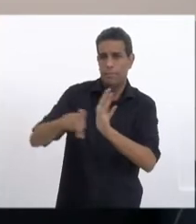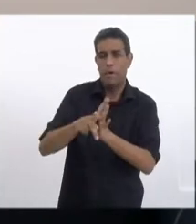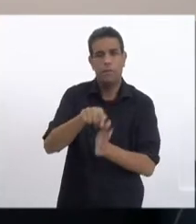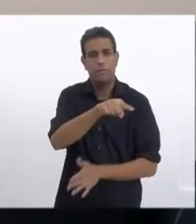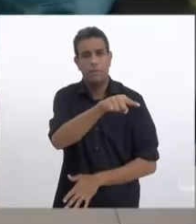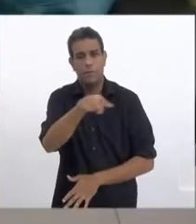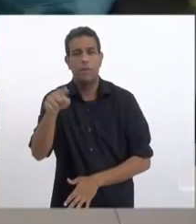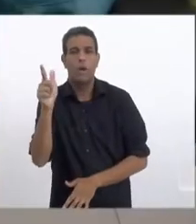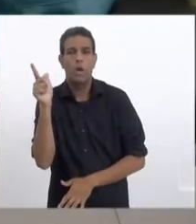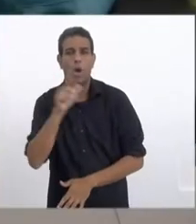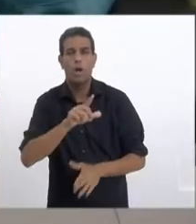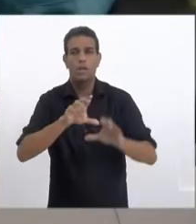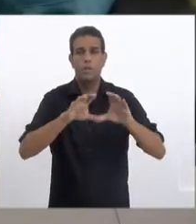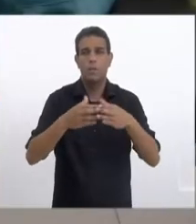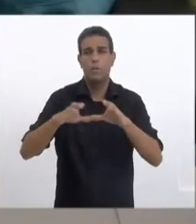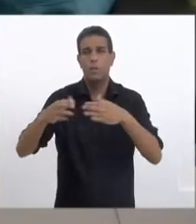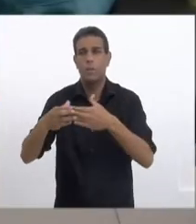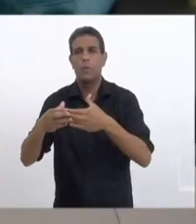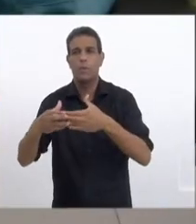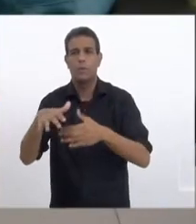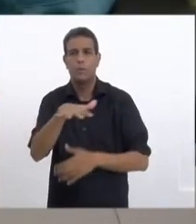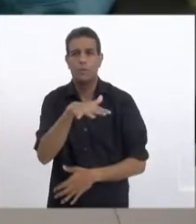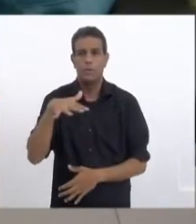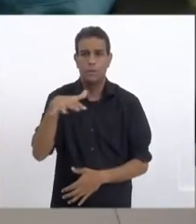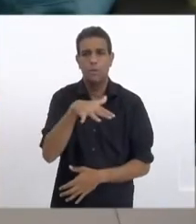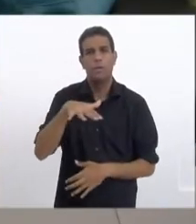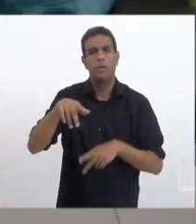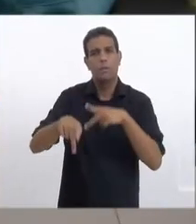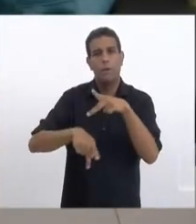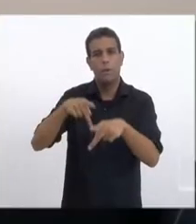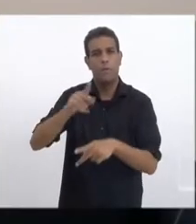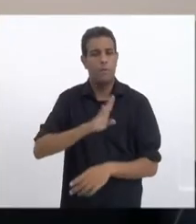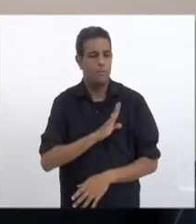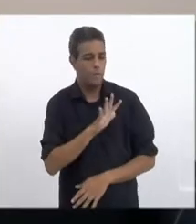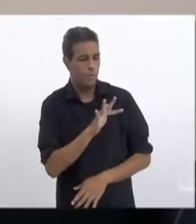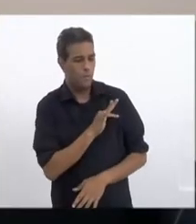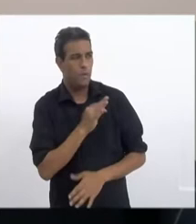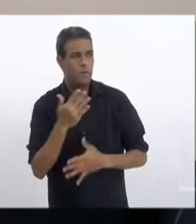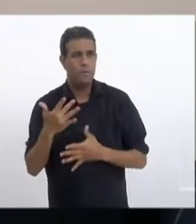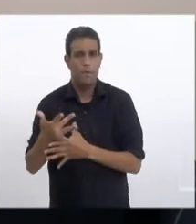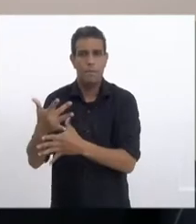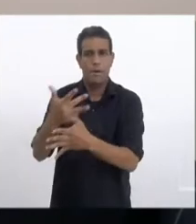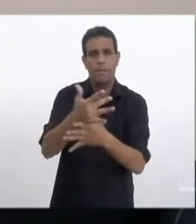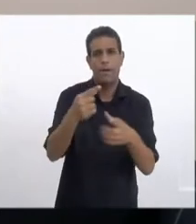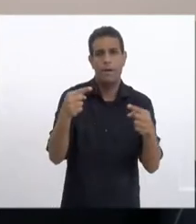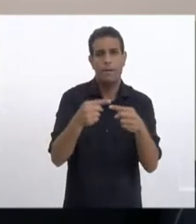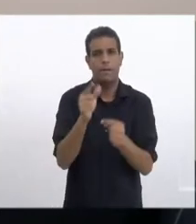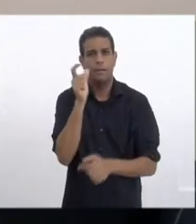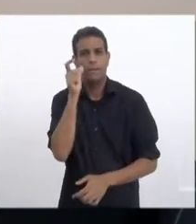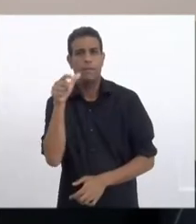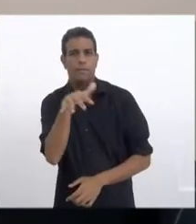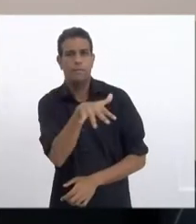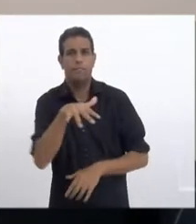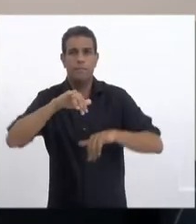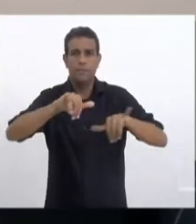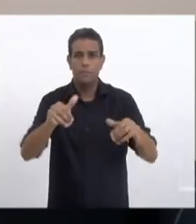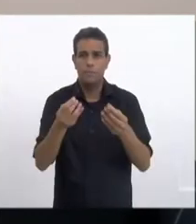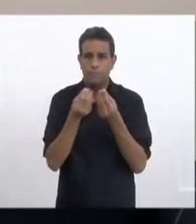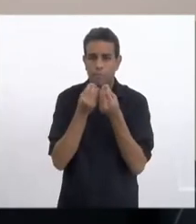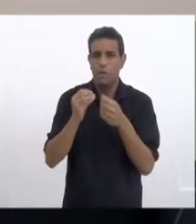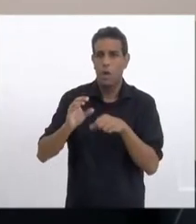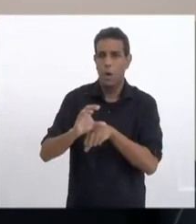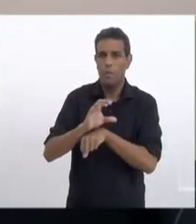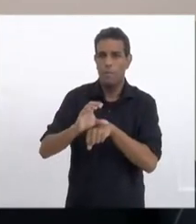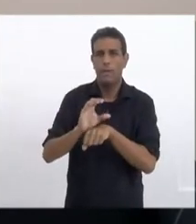o povo de Duque de Caxias, com o povo da Baixada Fluminense, com as cidades que têm o interesse de ter a nossa comissão